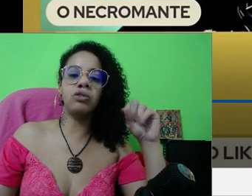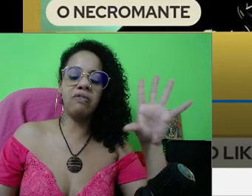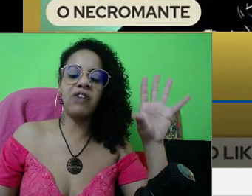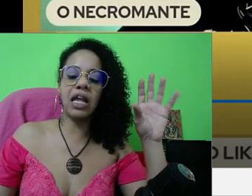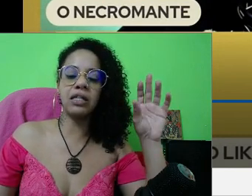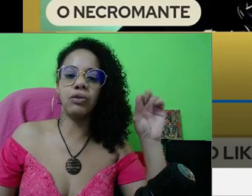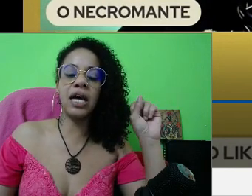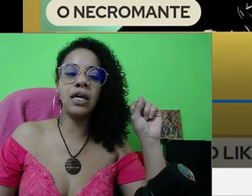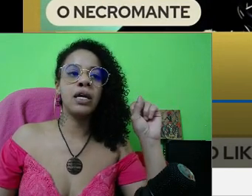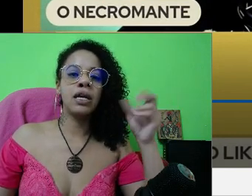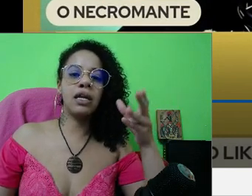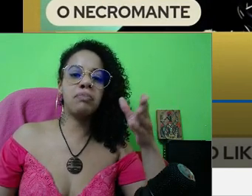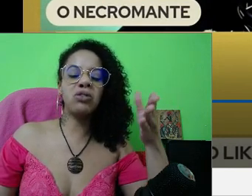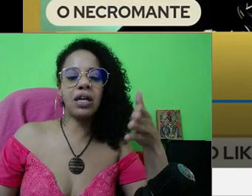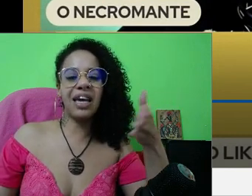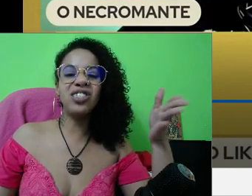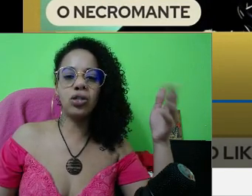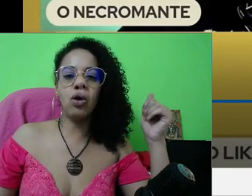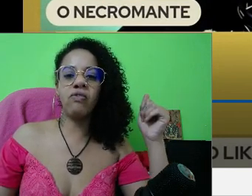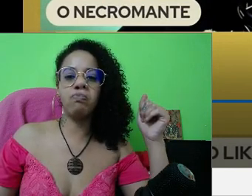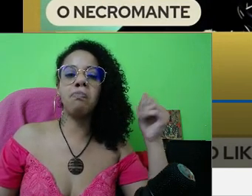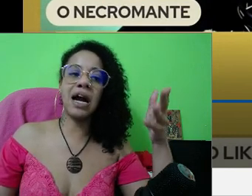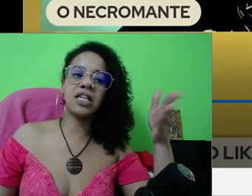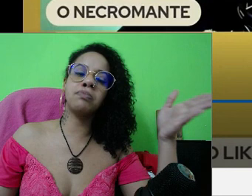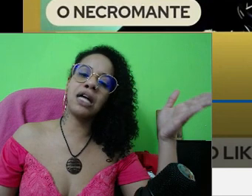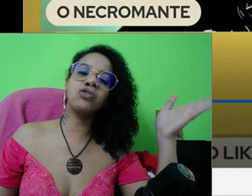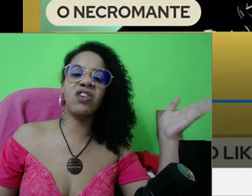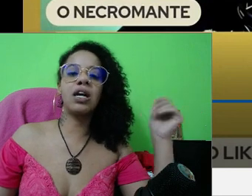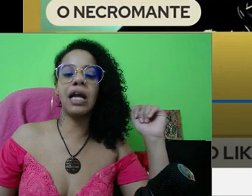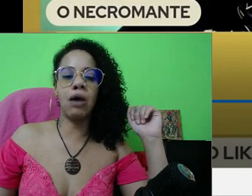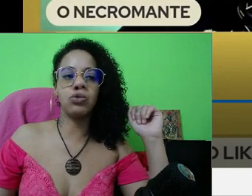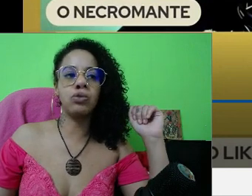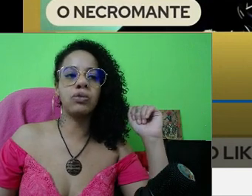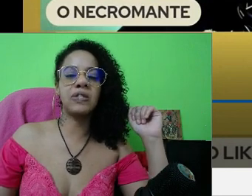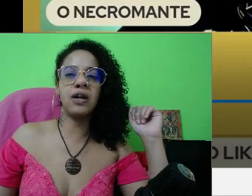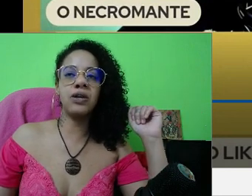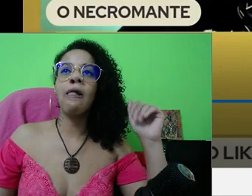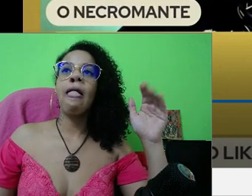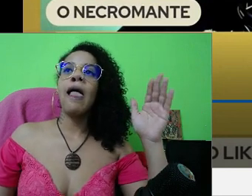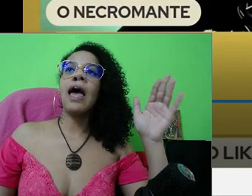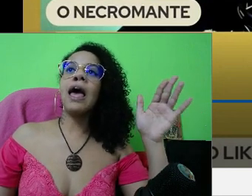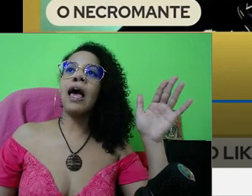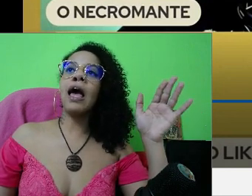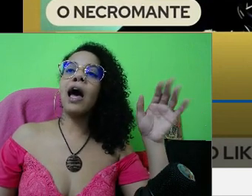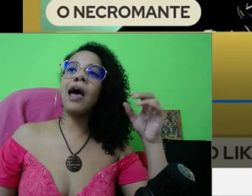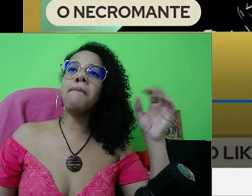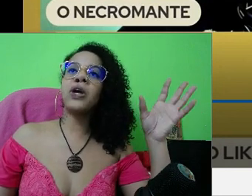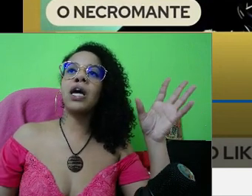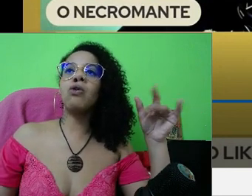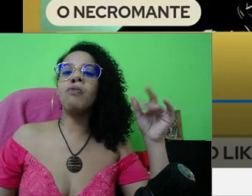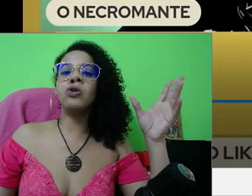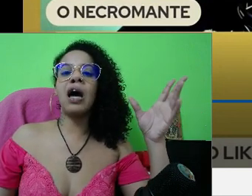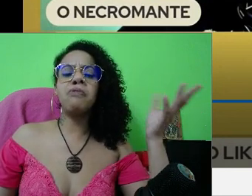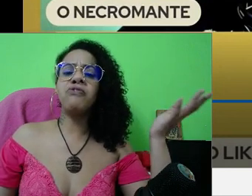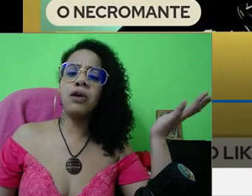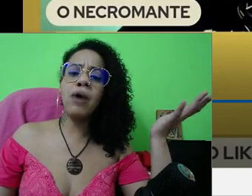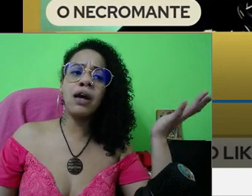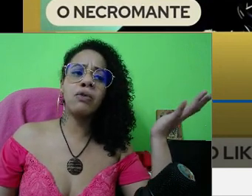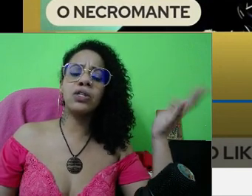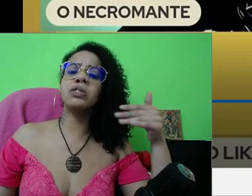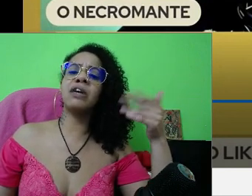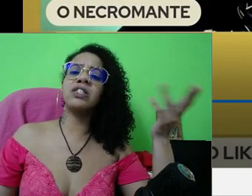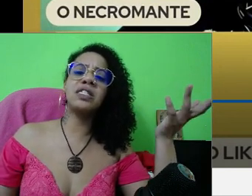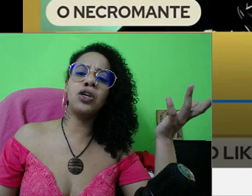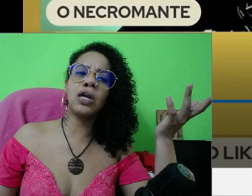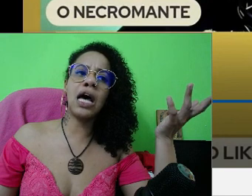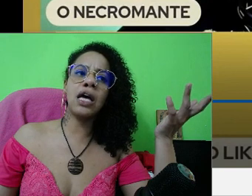de falar o nome dos outros vamos falar então né Lembrando que quem citou Marx Matos foi Gláucio certo ai porque eu como no Hype eu falei